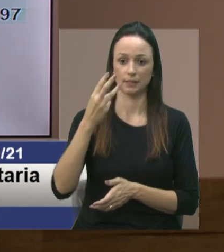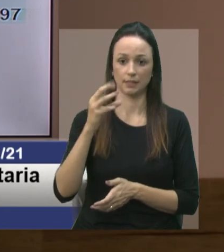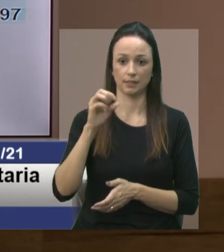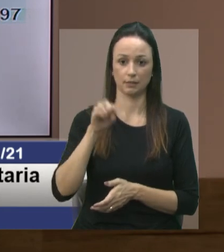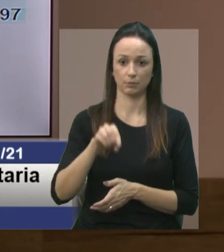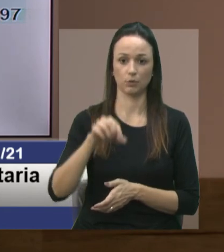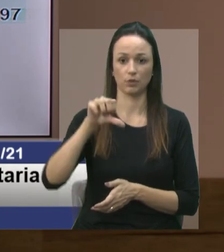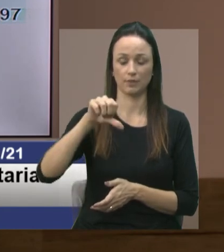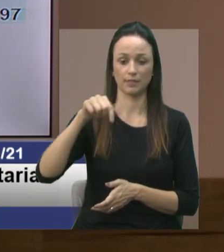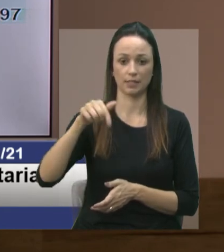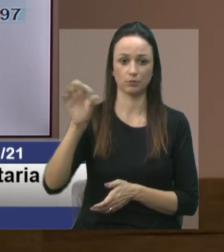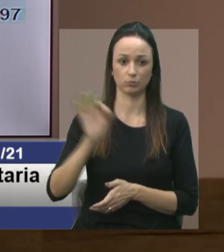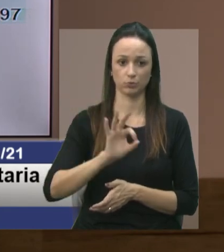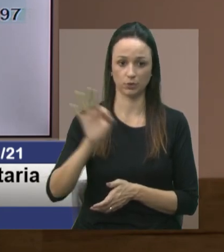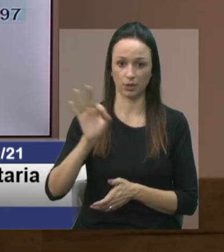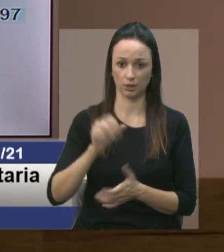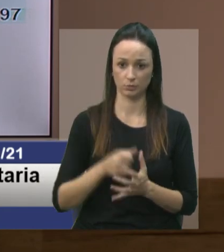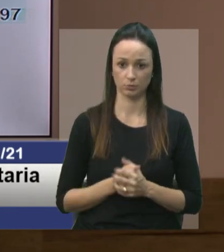30,97%,